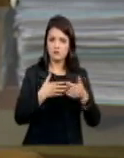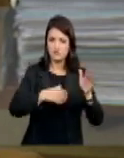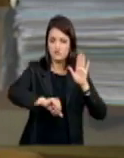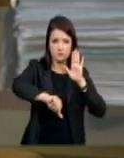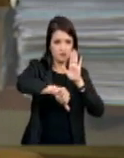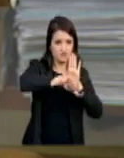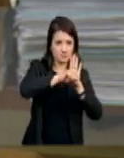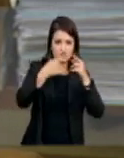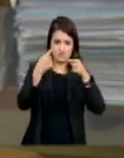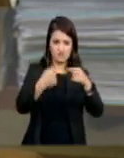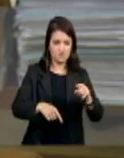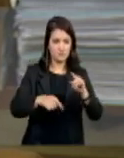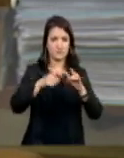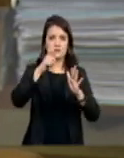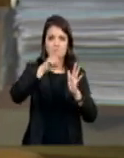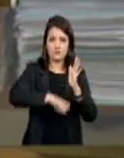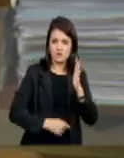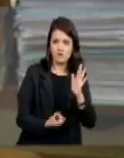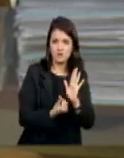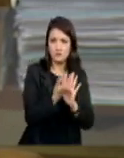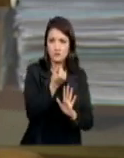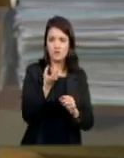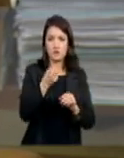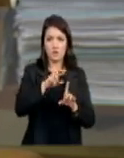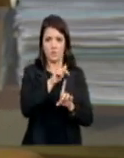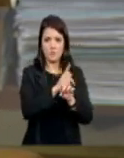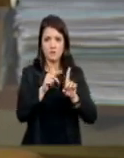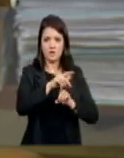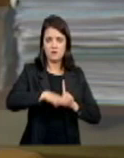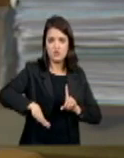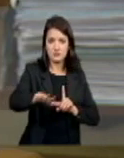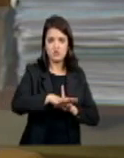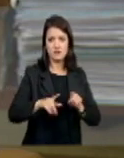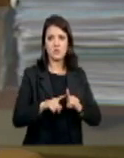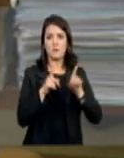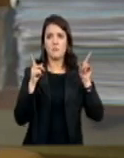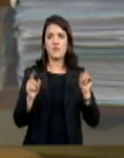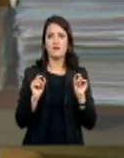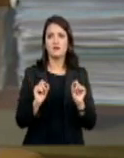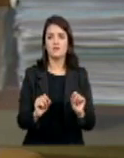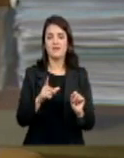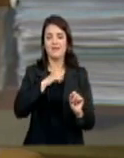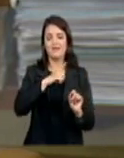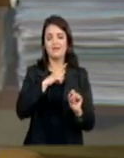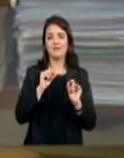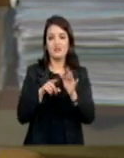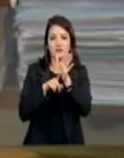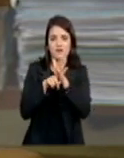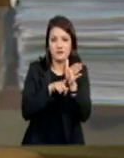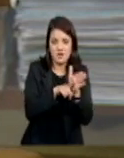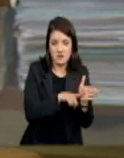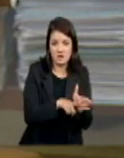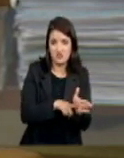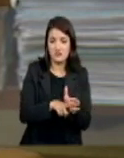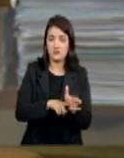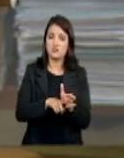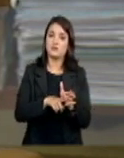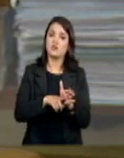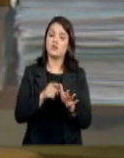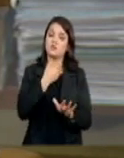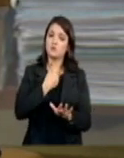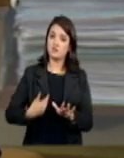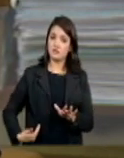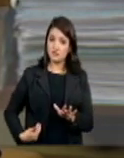ou a ordem previdenciária não importa mas a indisponibilidade da pretensão investigatória do estado impede que os órgãos públicos